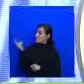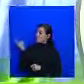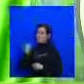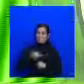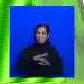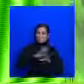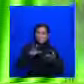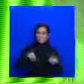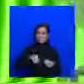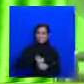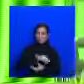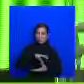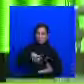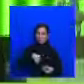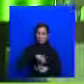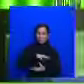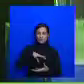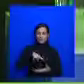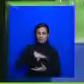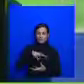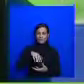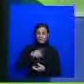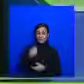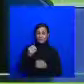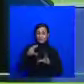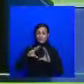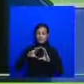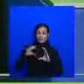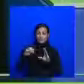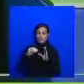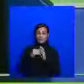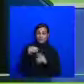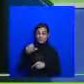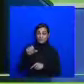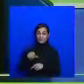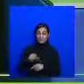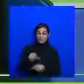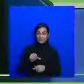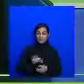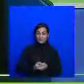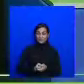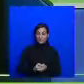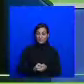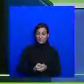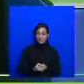valendo. Globo recarregado, embaralhando 10 bolas numeradas de 0 a 9.